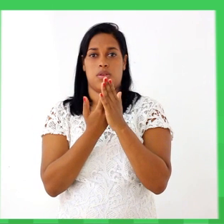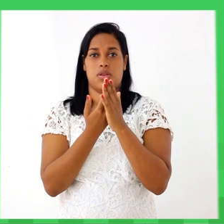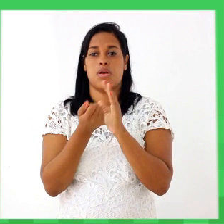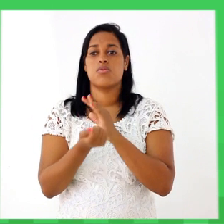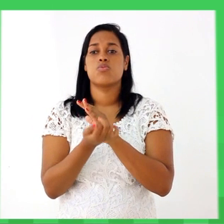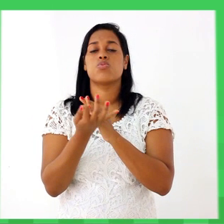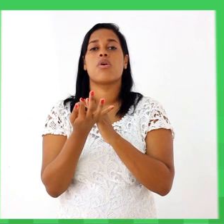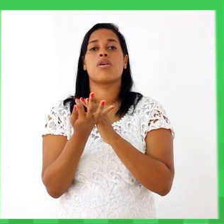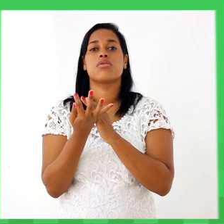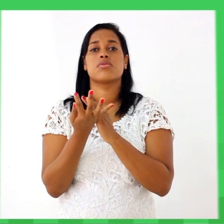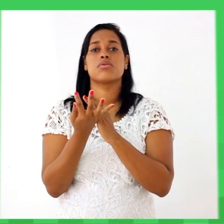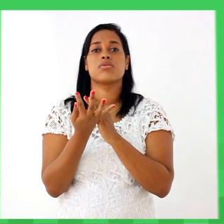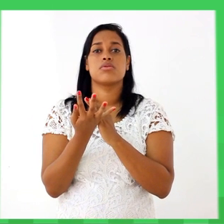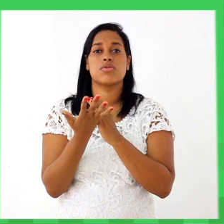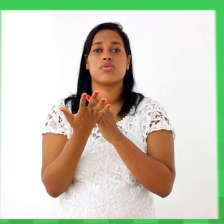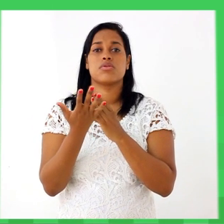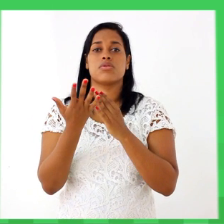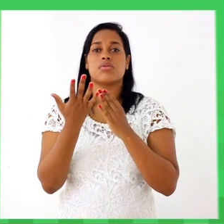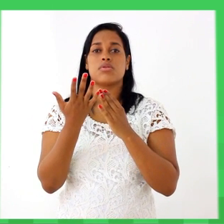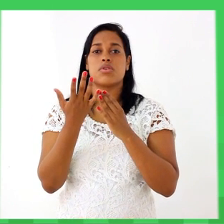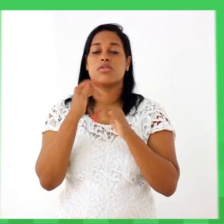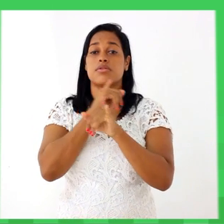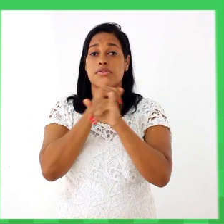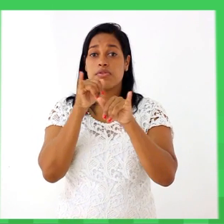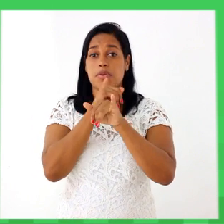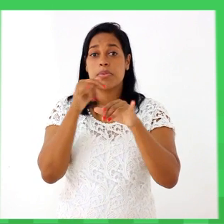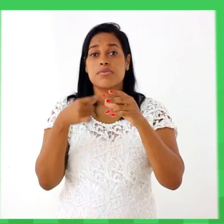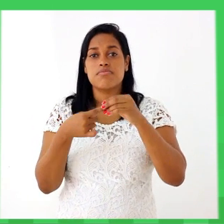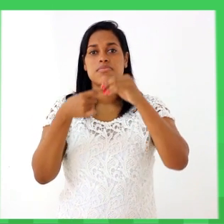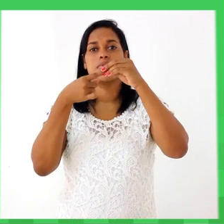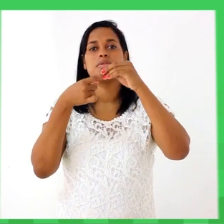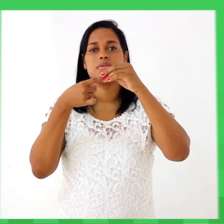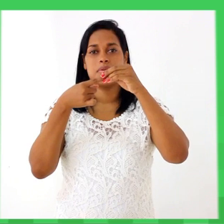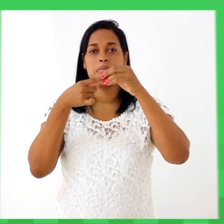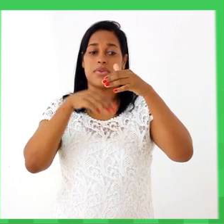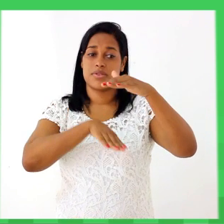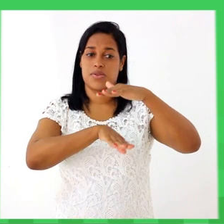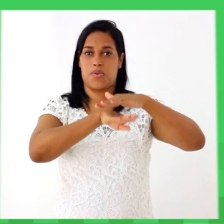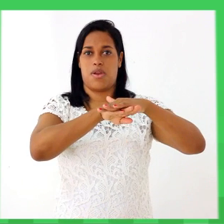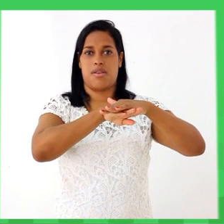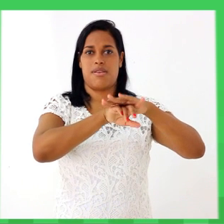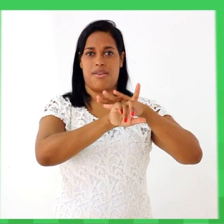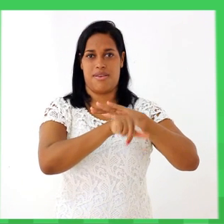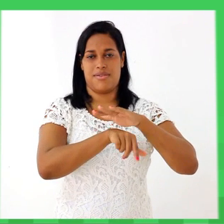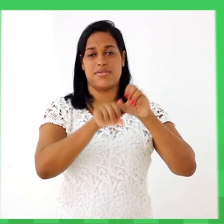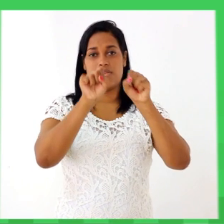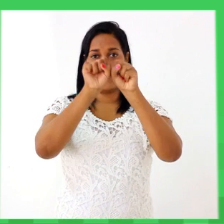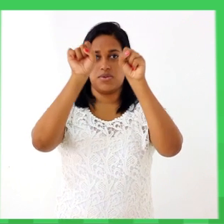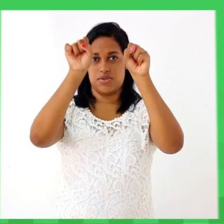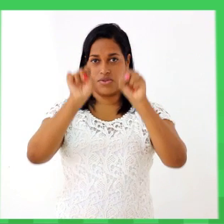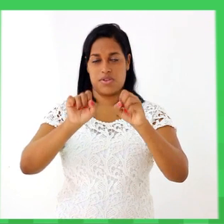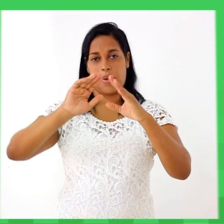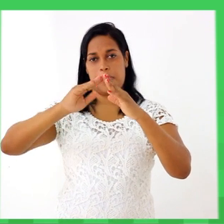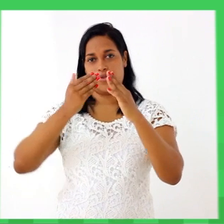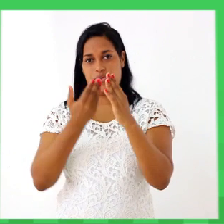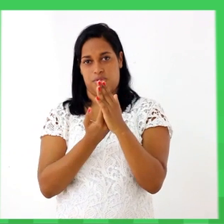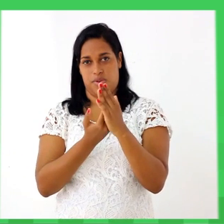são os personagens? Quais são as informações principais a ser armazenadas em um sistema de uma escola?